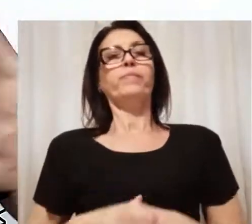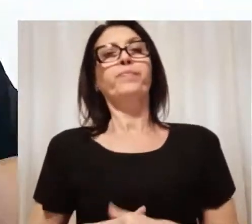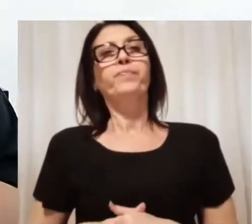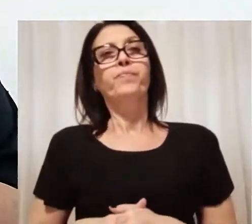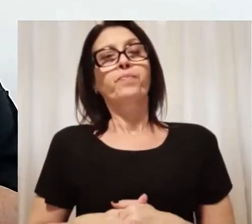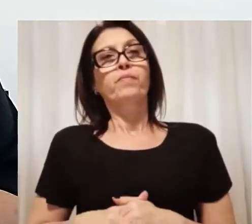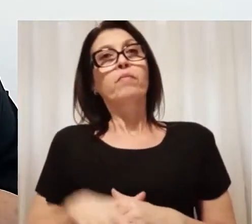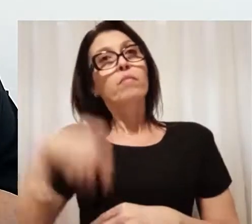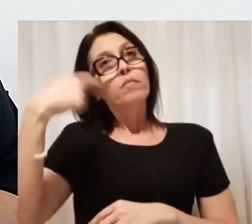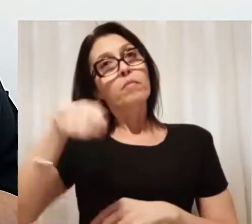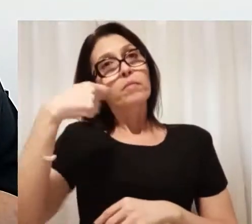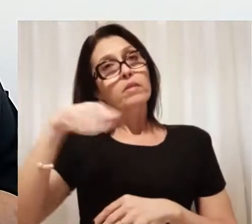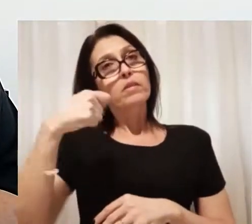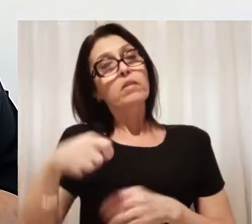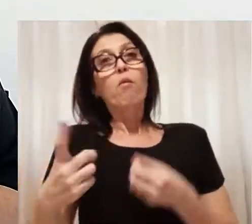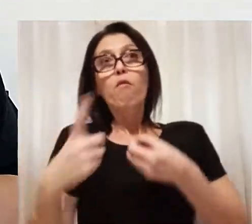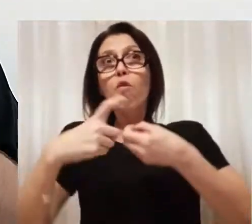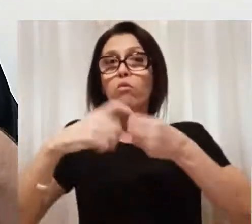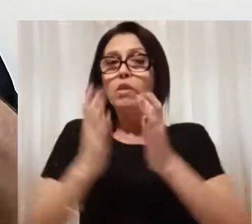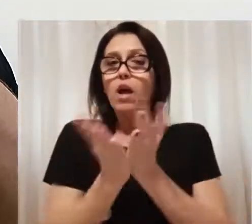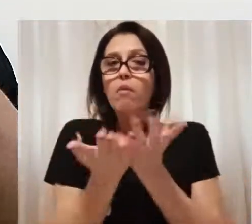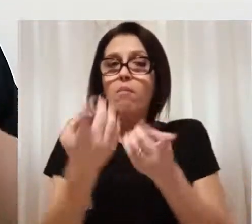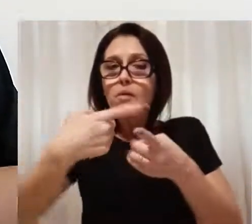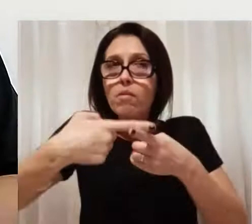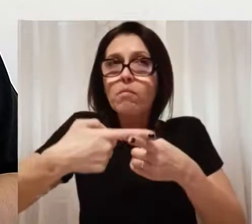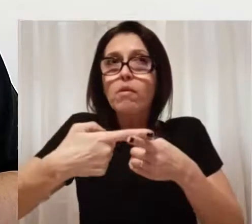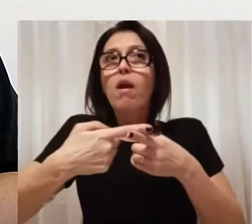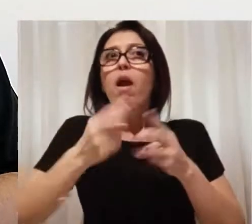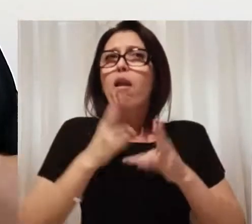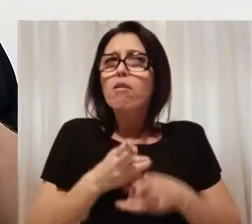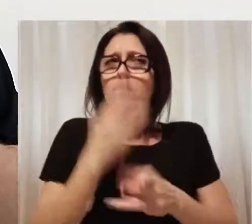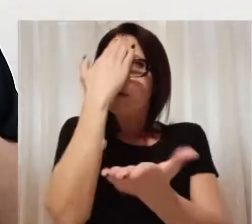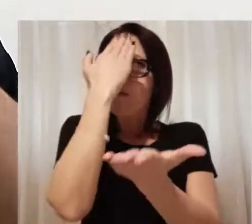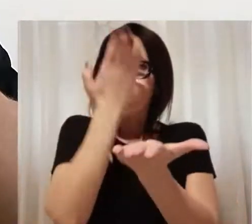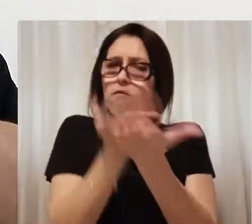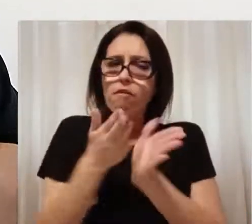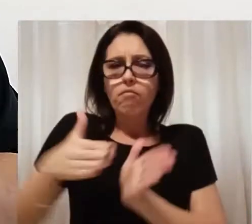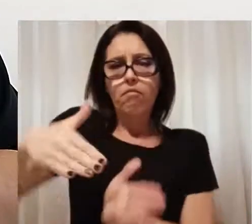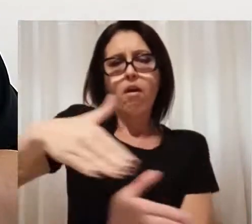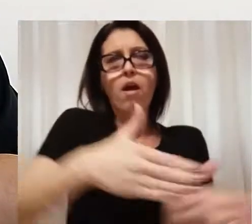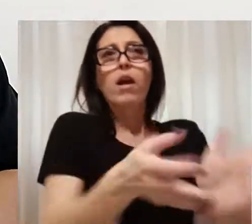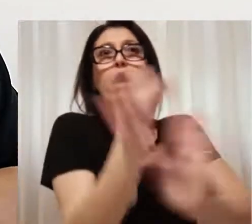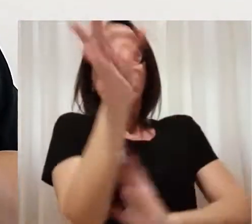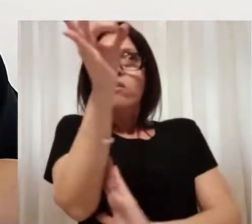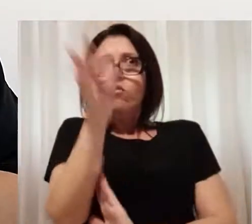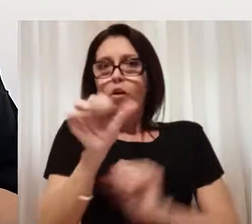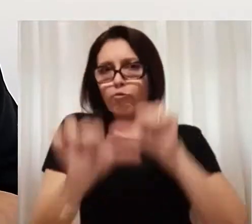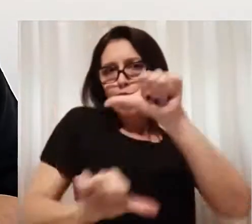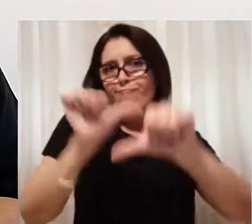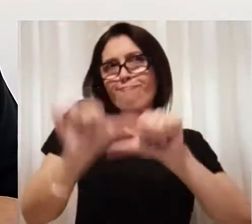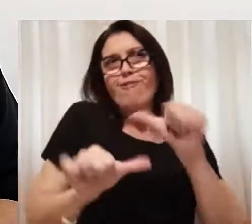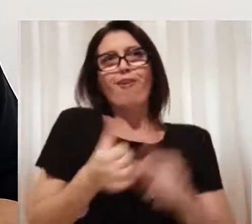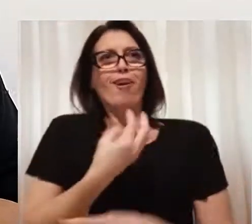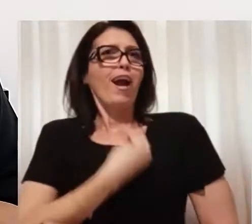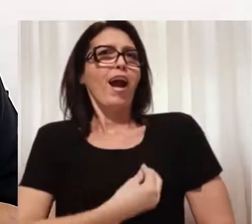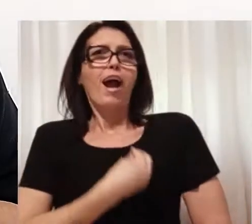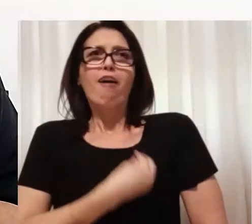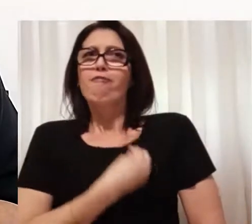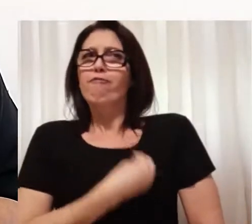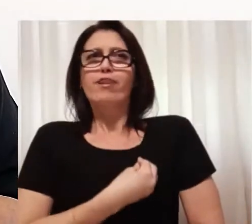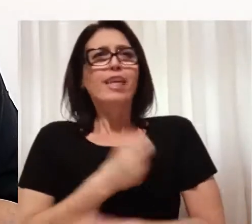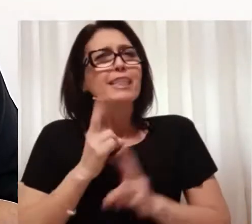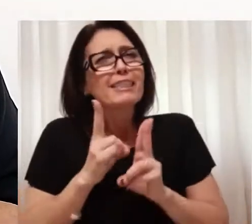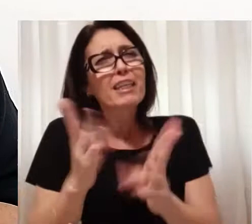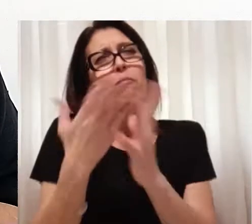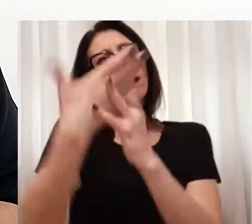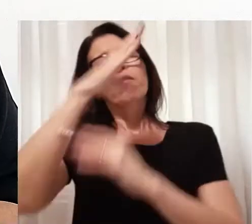o caso em muitas situações. Precisamos sempre voltar à palavra. É ela que nos mantém na fé, é ela que reforma a nossa